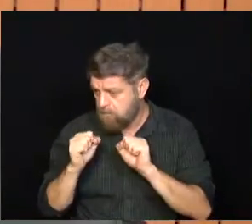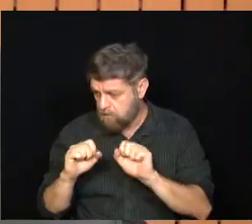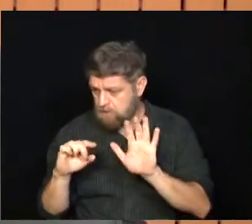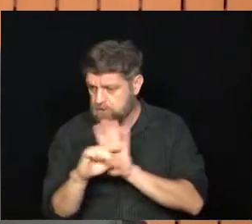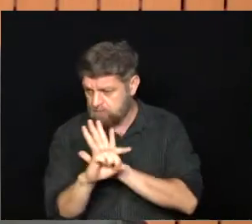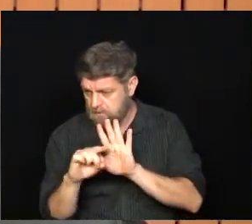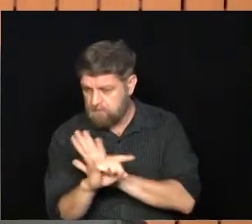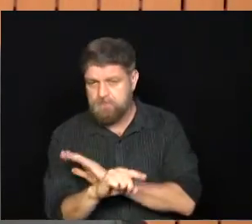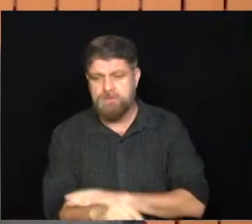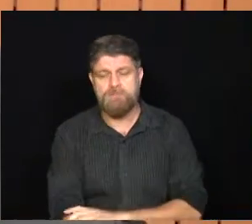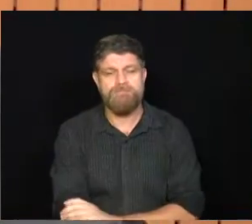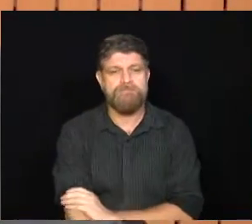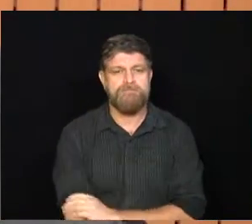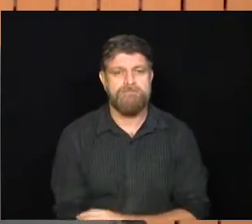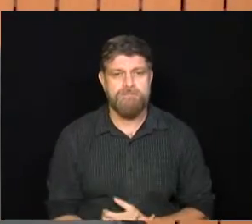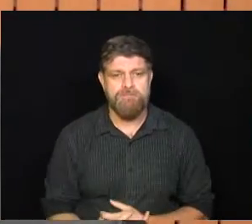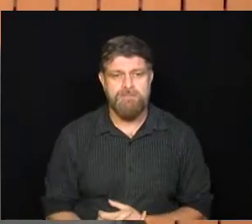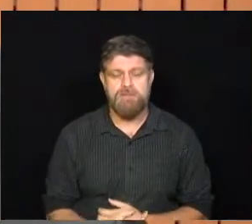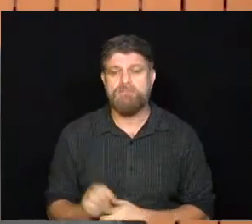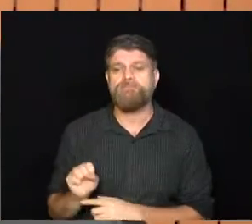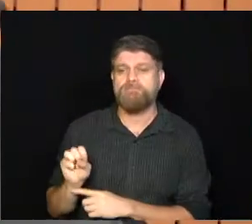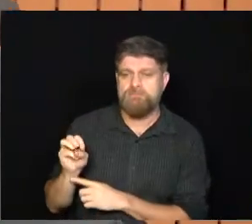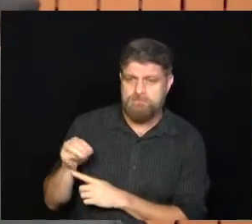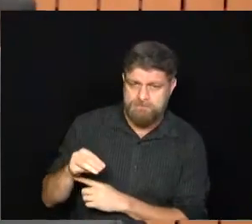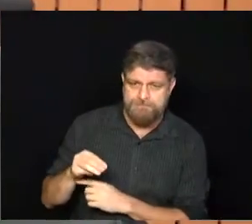tiver. Sim.